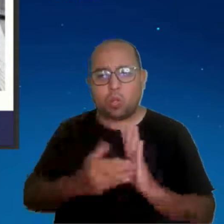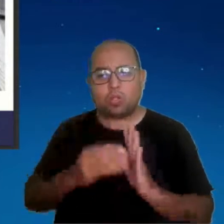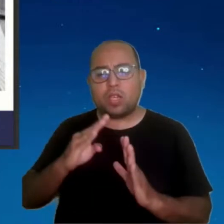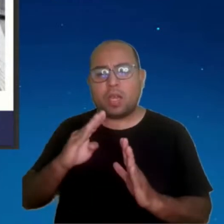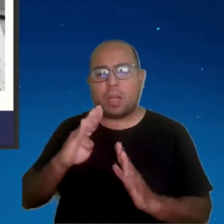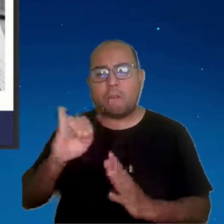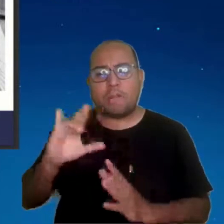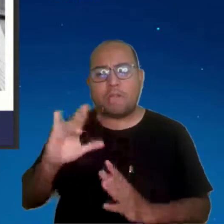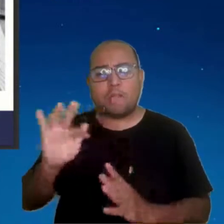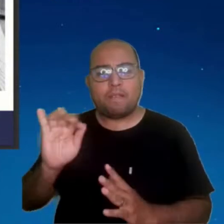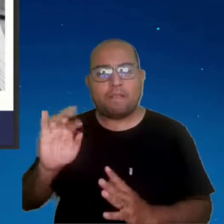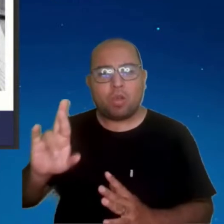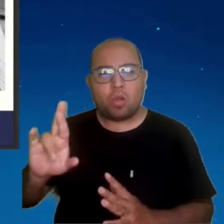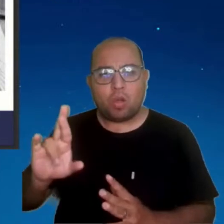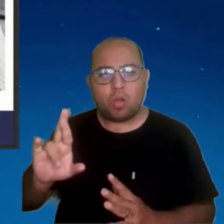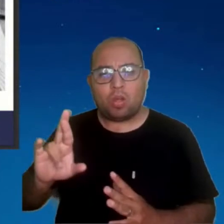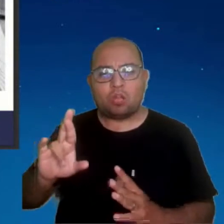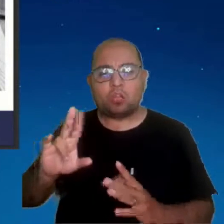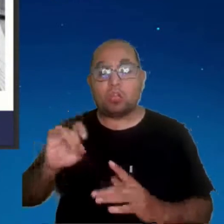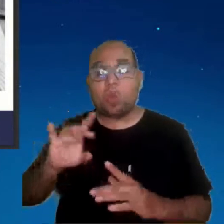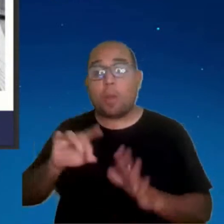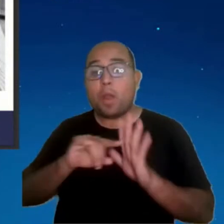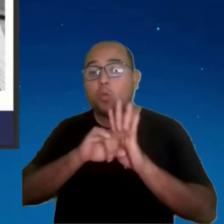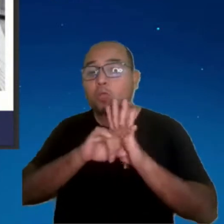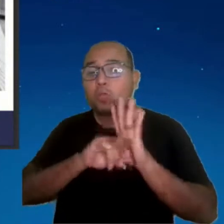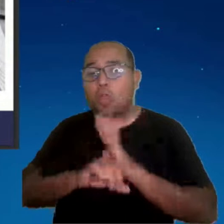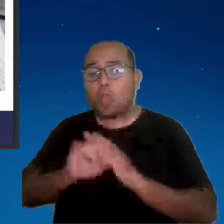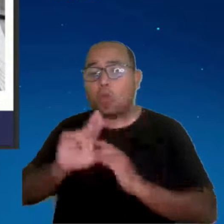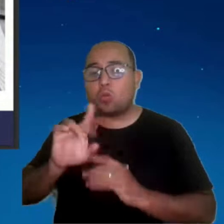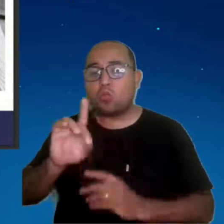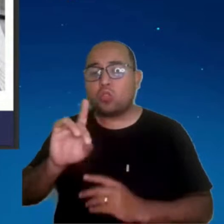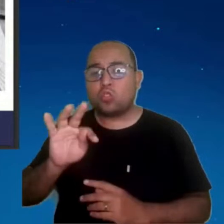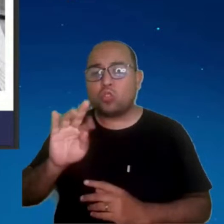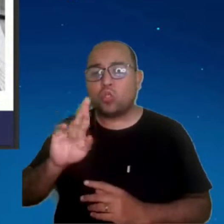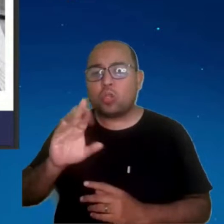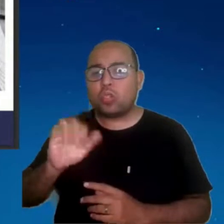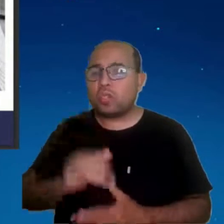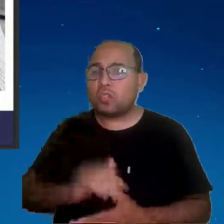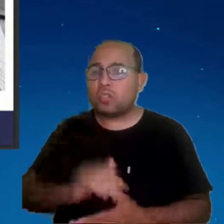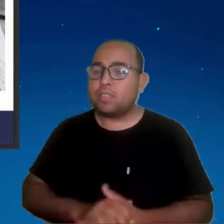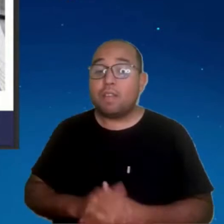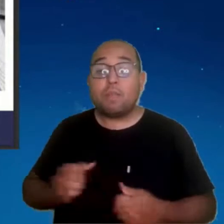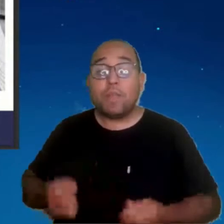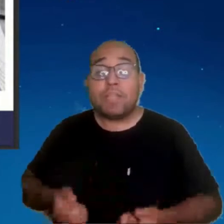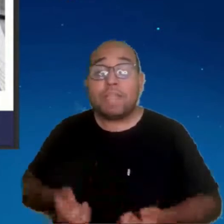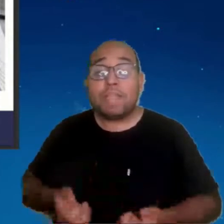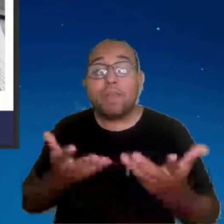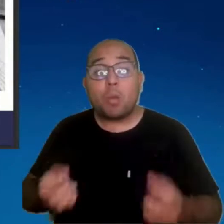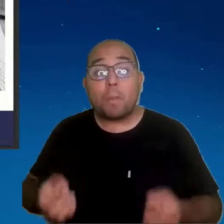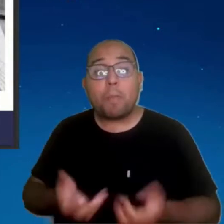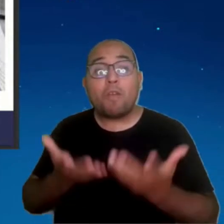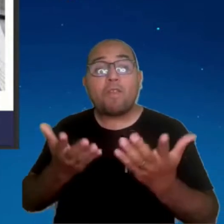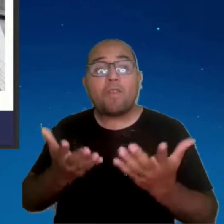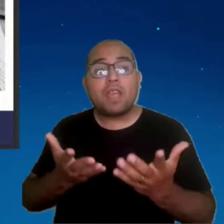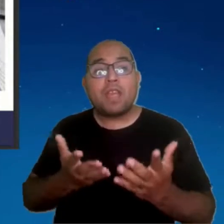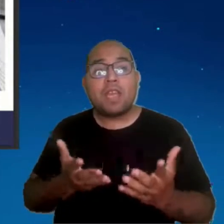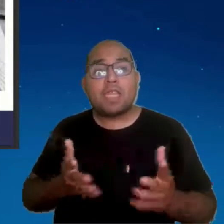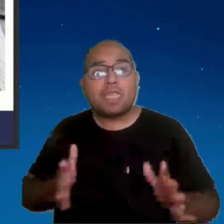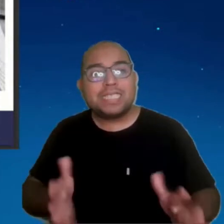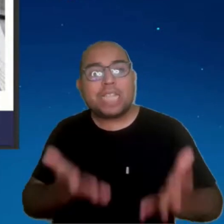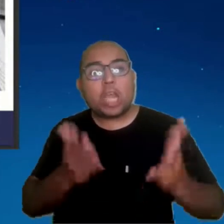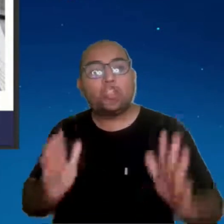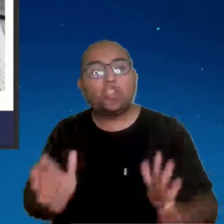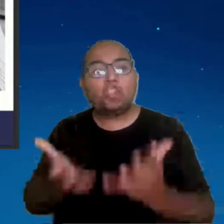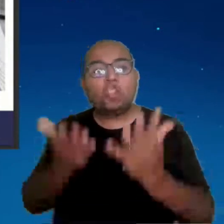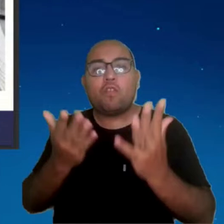ou falam sobre auditoria. Vamos promover incentivos e benefícios. Agora, o que eles querem? O que